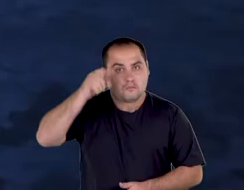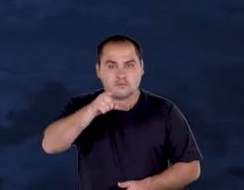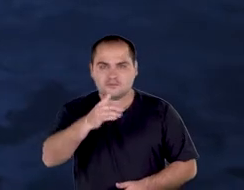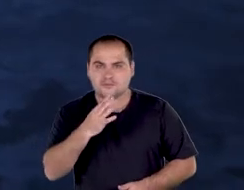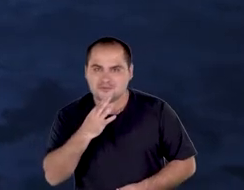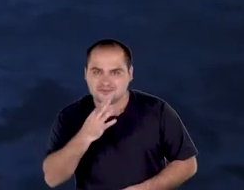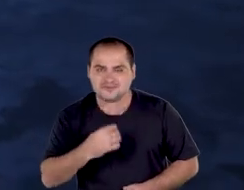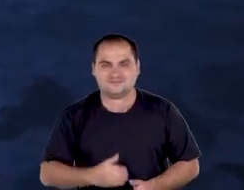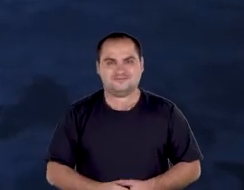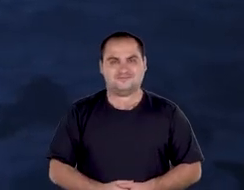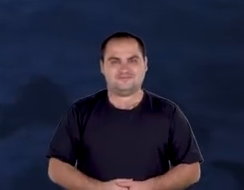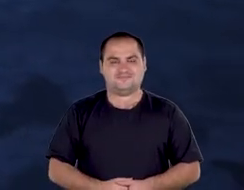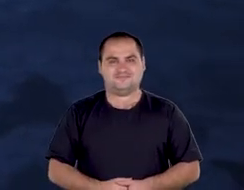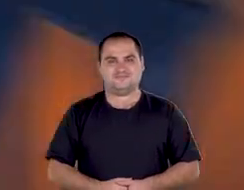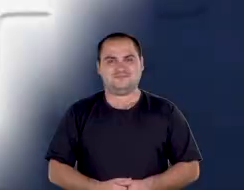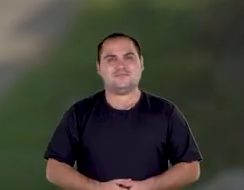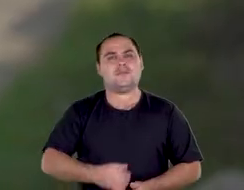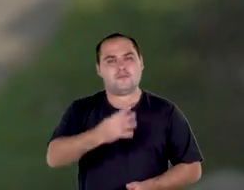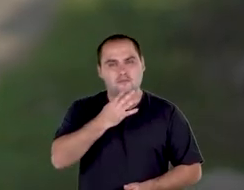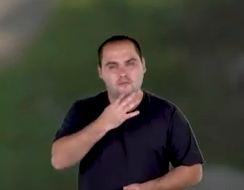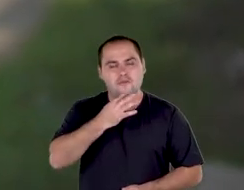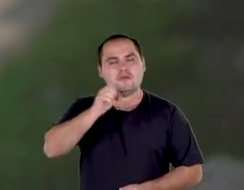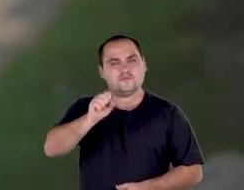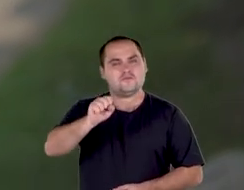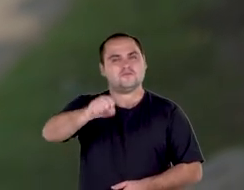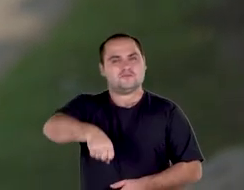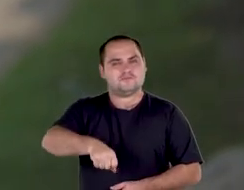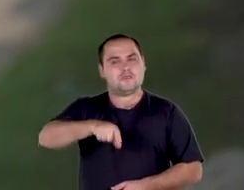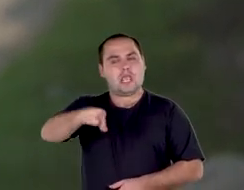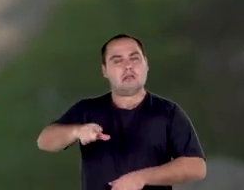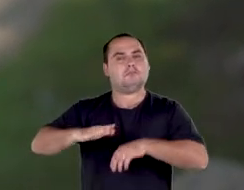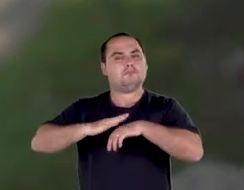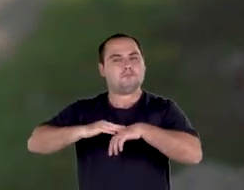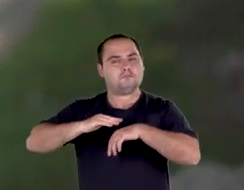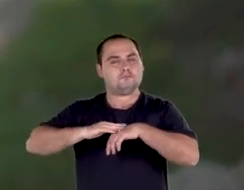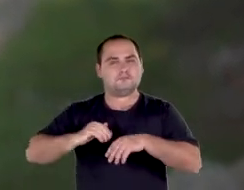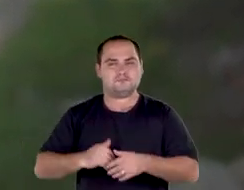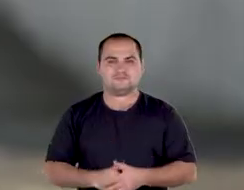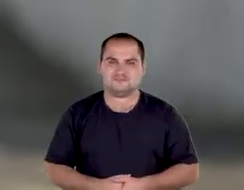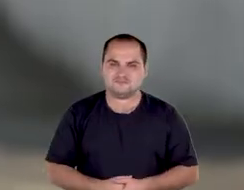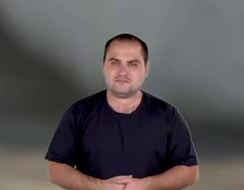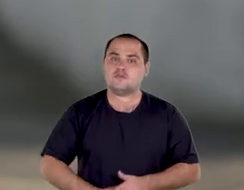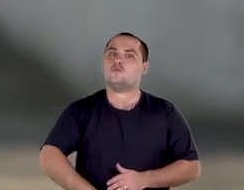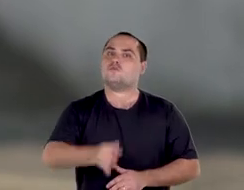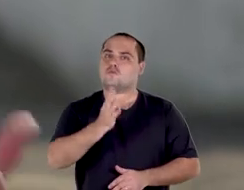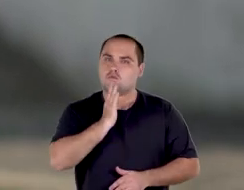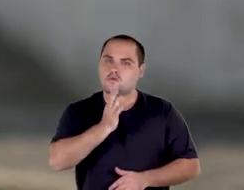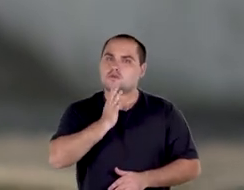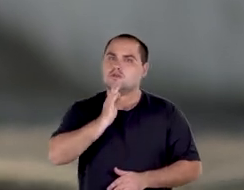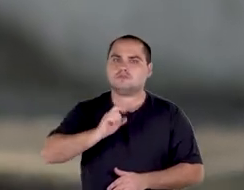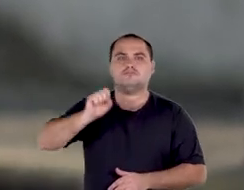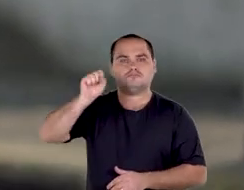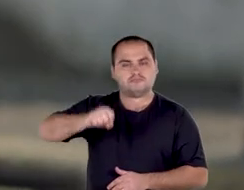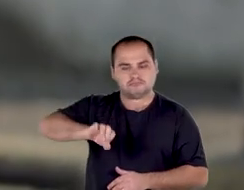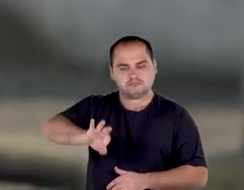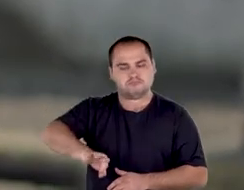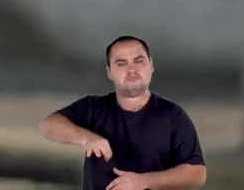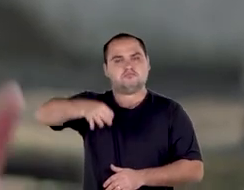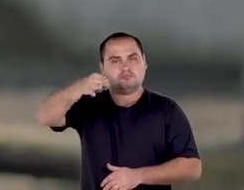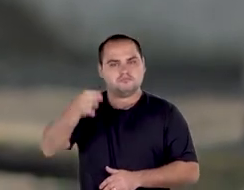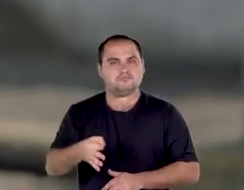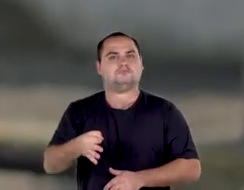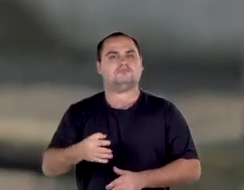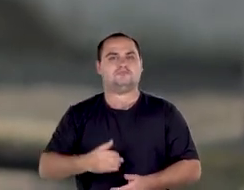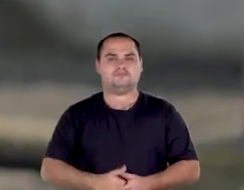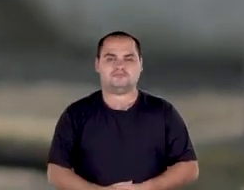Você já conhece o Mafra? Conheço o Mafra, sim. Ele é muito gente boa. Conheço demais. É gente da